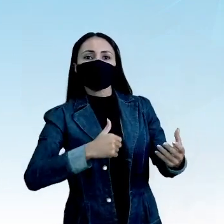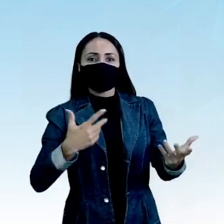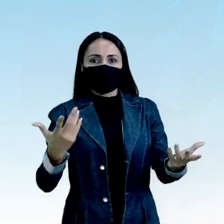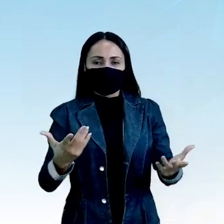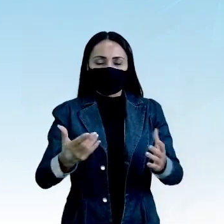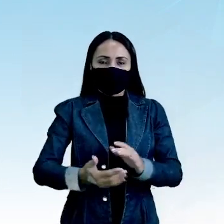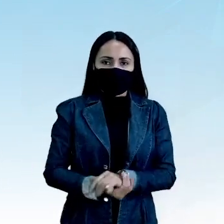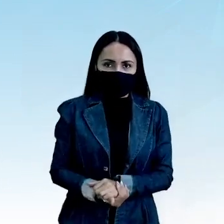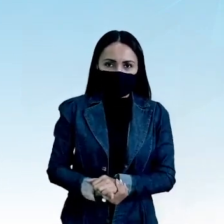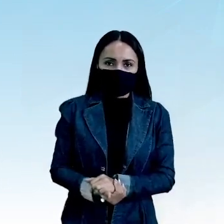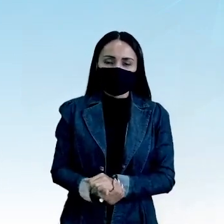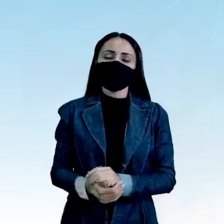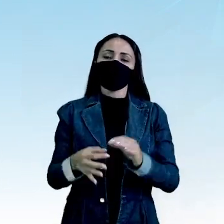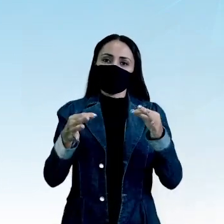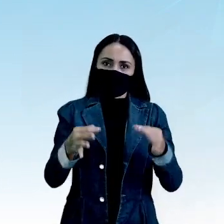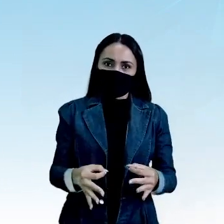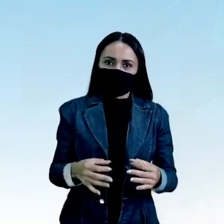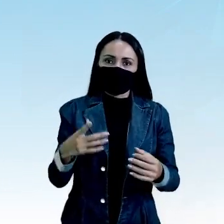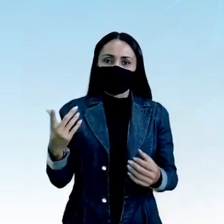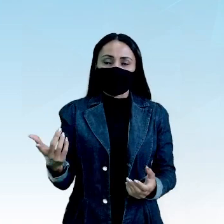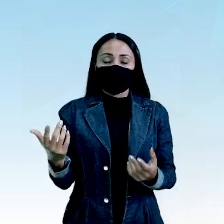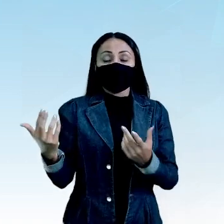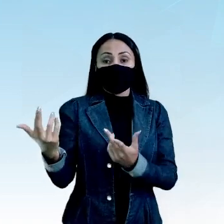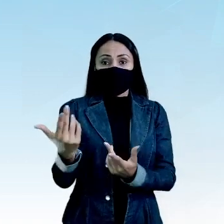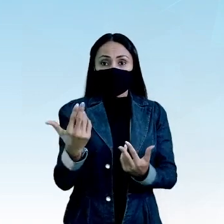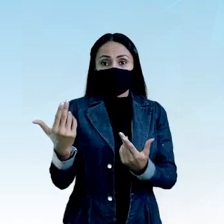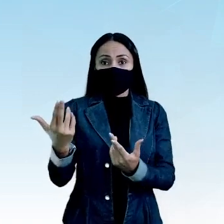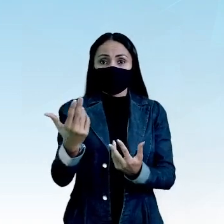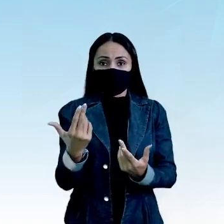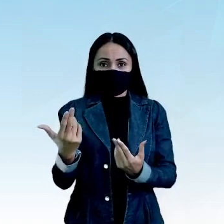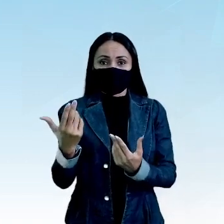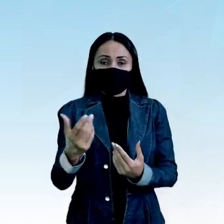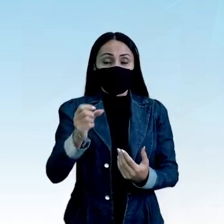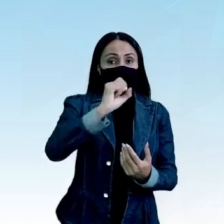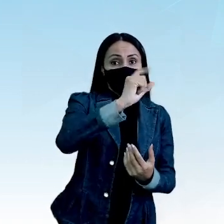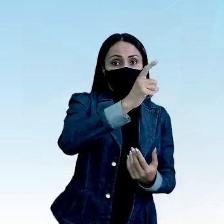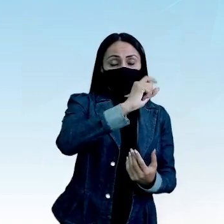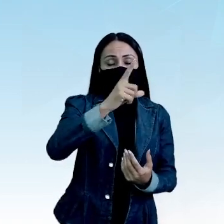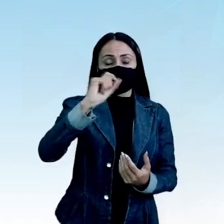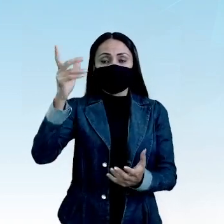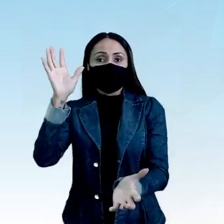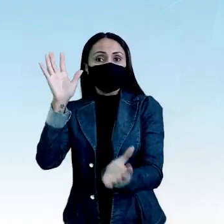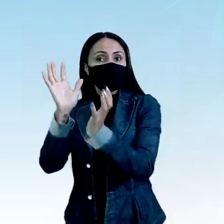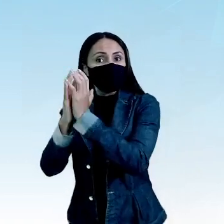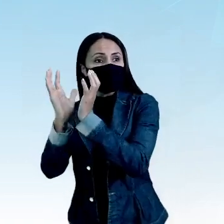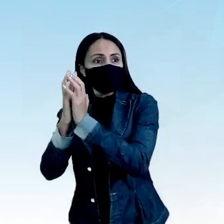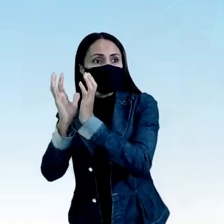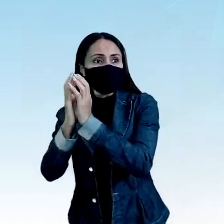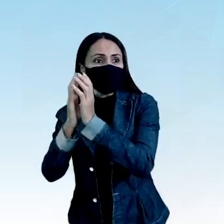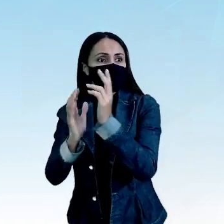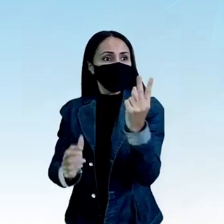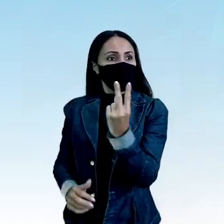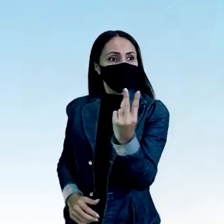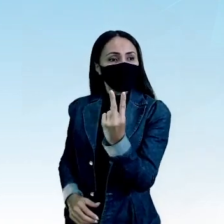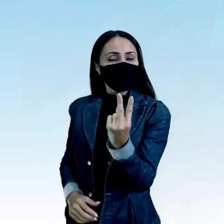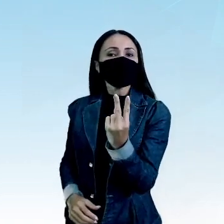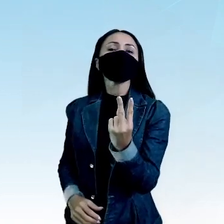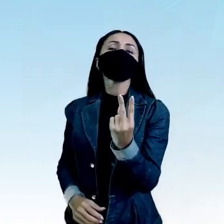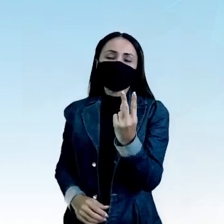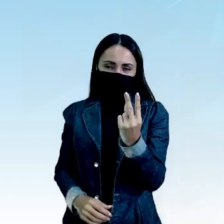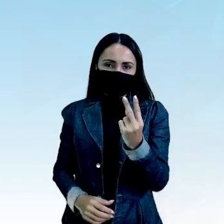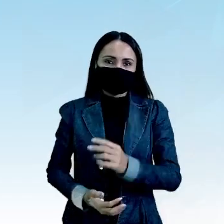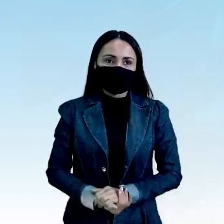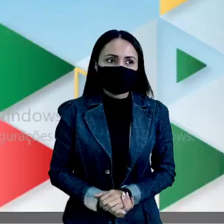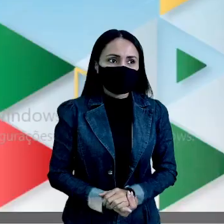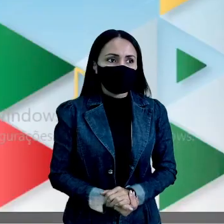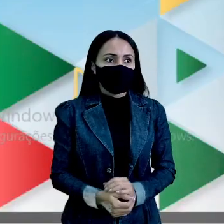como Recife. Exatamente, irmãzinhas. Uma nasceu primeiro, outra nasceu depois e as duas passaram a vida juntinhas ali, né? Então, na tela,